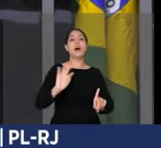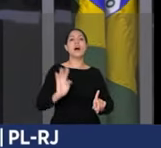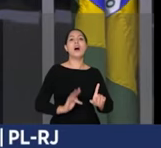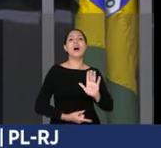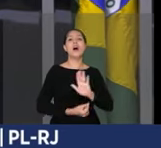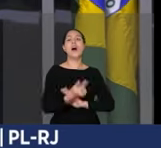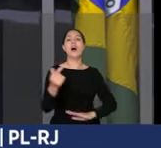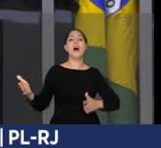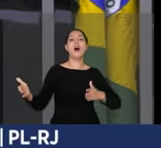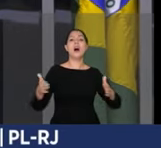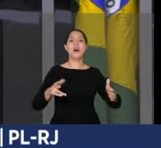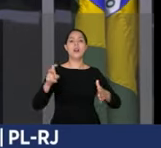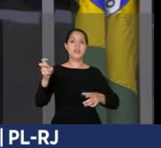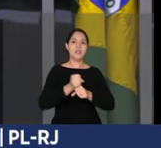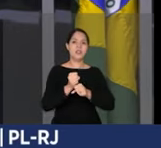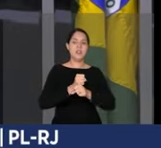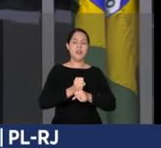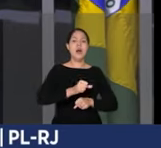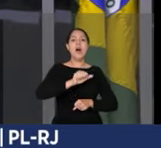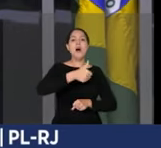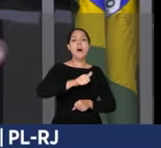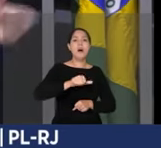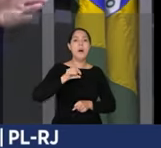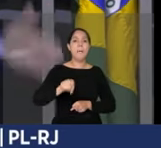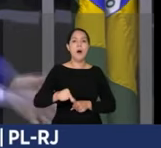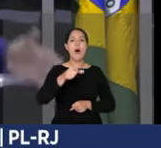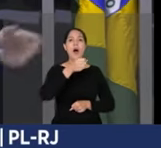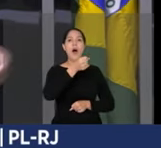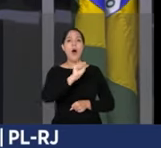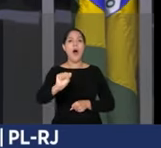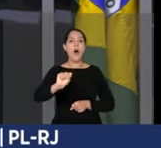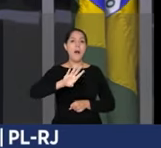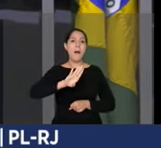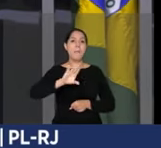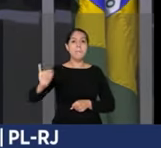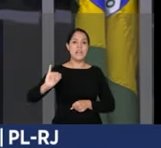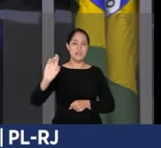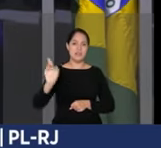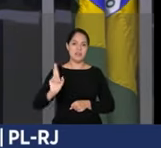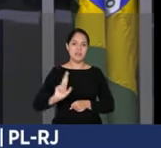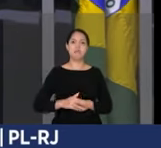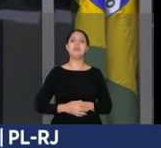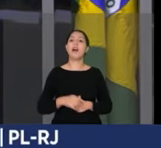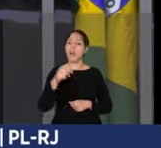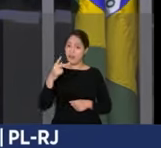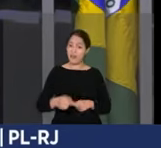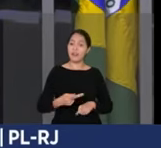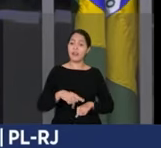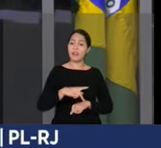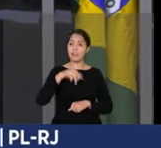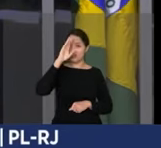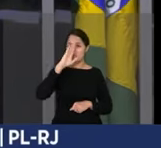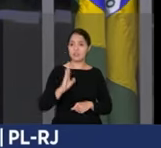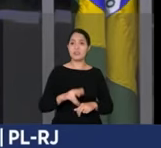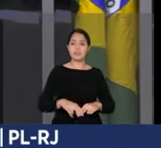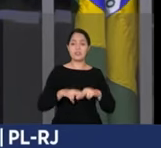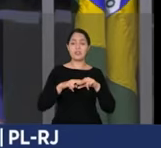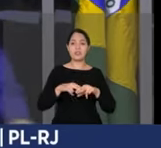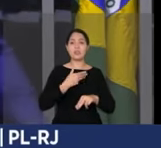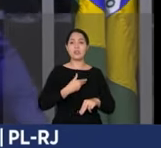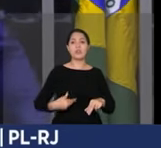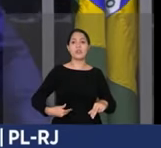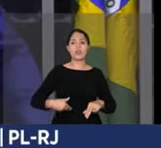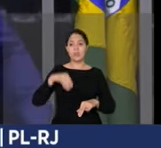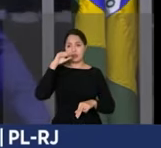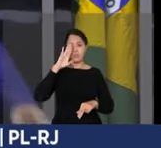5 anos. 11,8 bilhões é o que está chegando ao Brasil, graças à credibilidade do governo Bolsonaro. Então eu